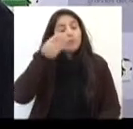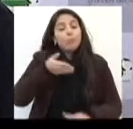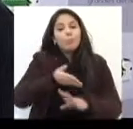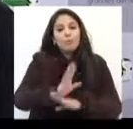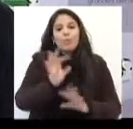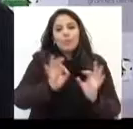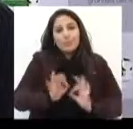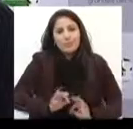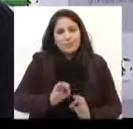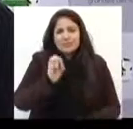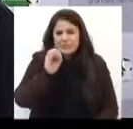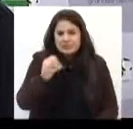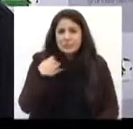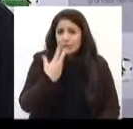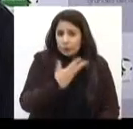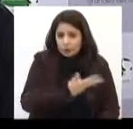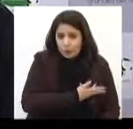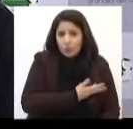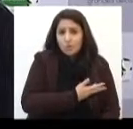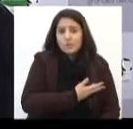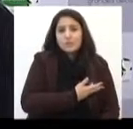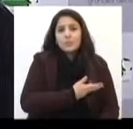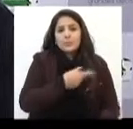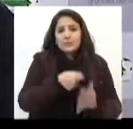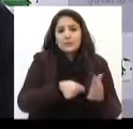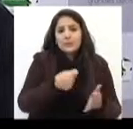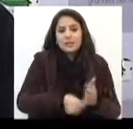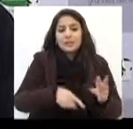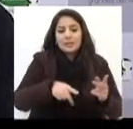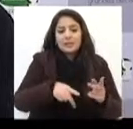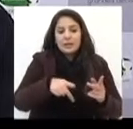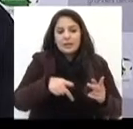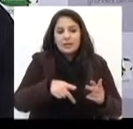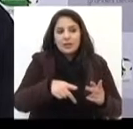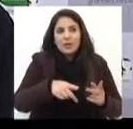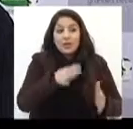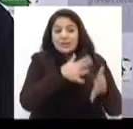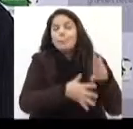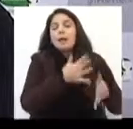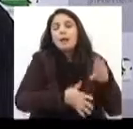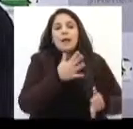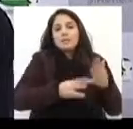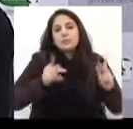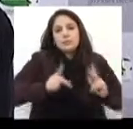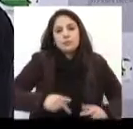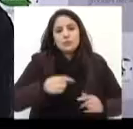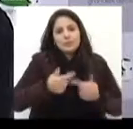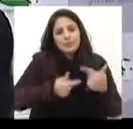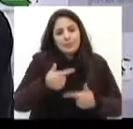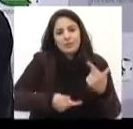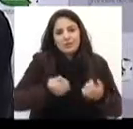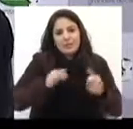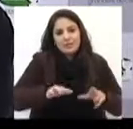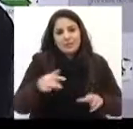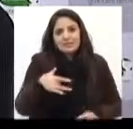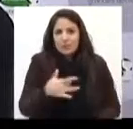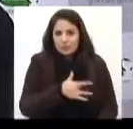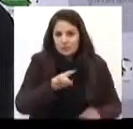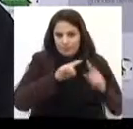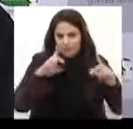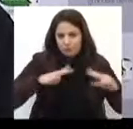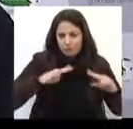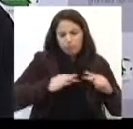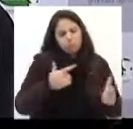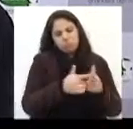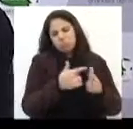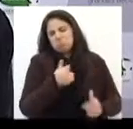projeto, né? Se vão espernear as pessoas que trabalham na área da saúde particular, o problema não é meu, o problema é deles, né? O